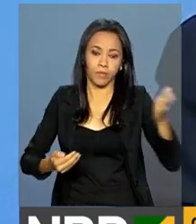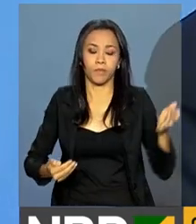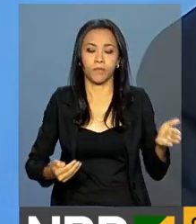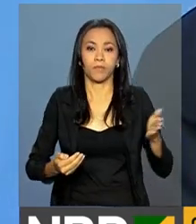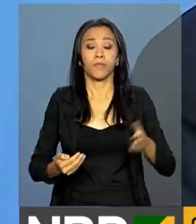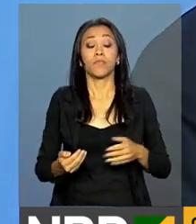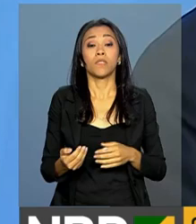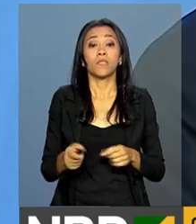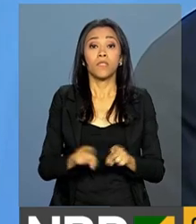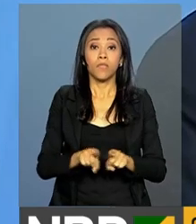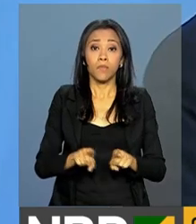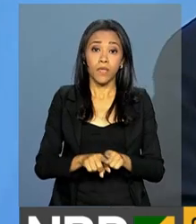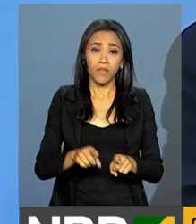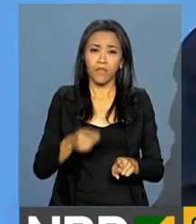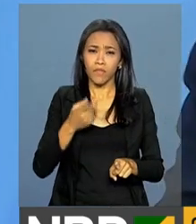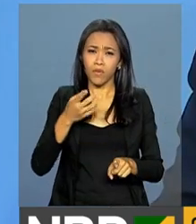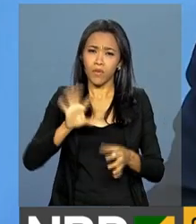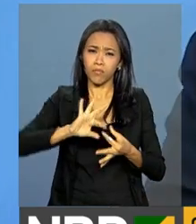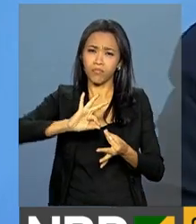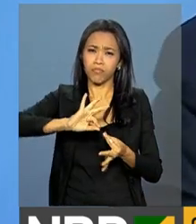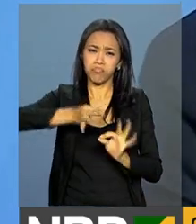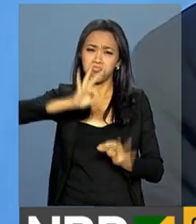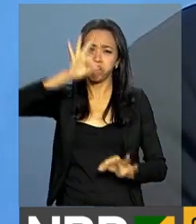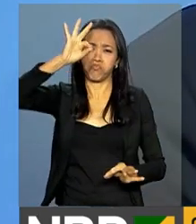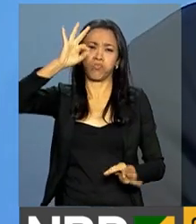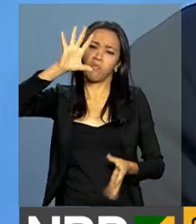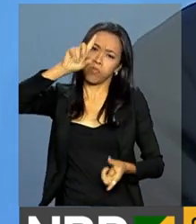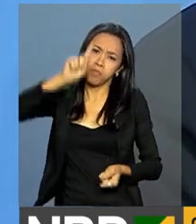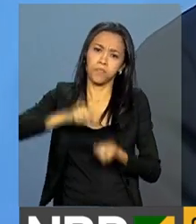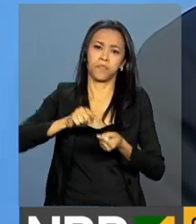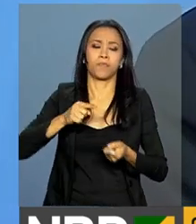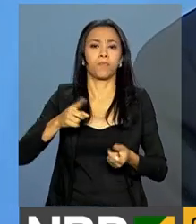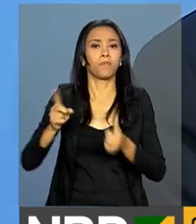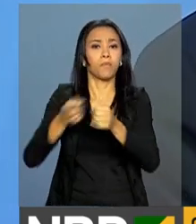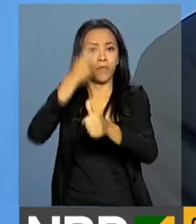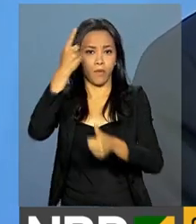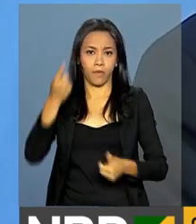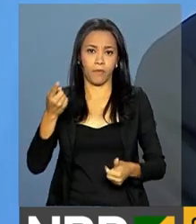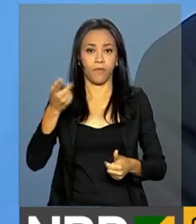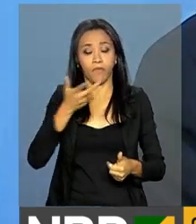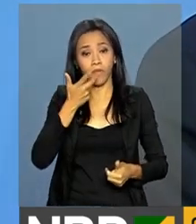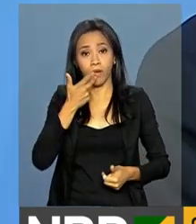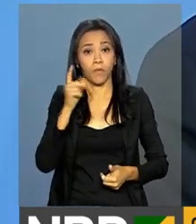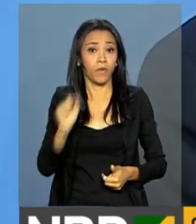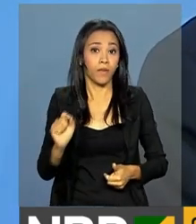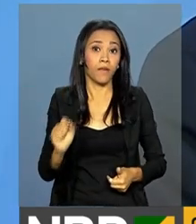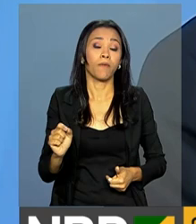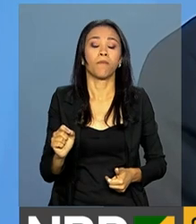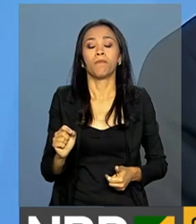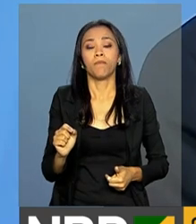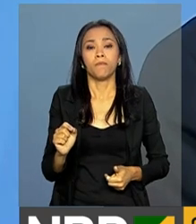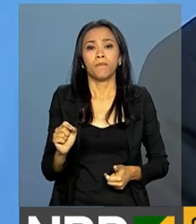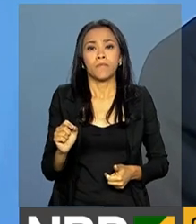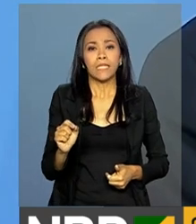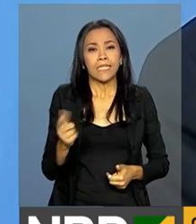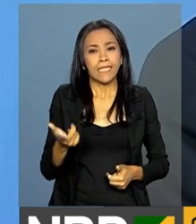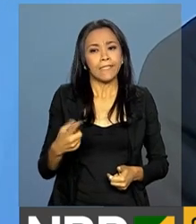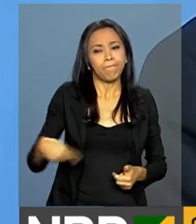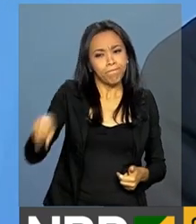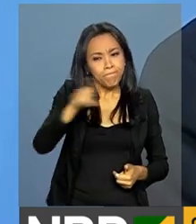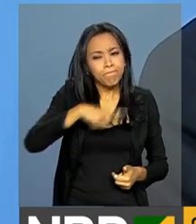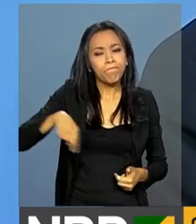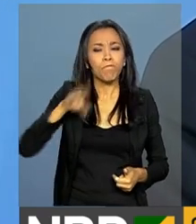e dizer, fazer brevíssimas considerações aqui. A primeira delas é dizer o quanto, naturalmente, os